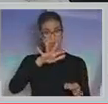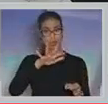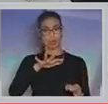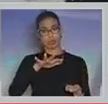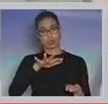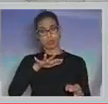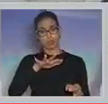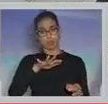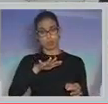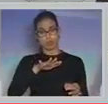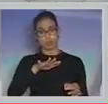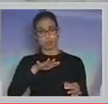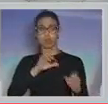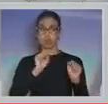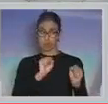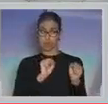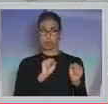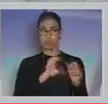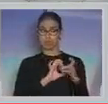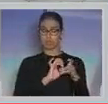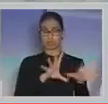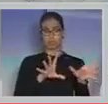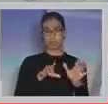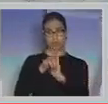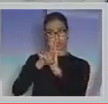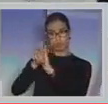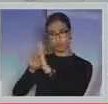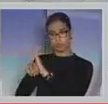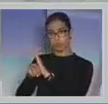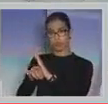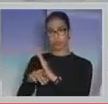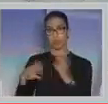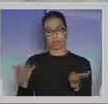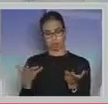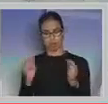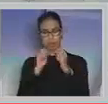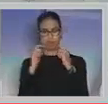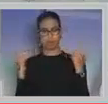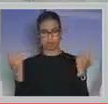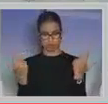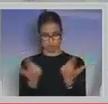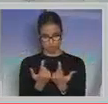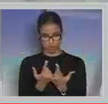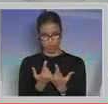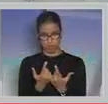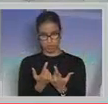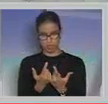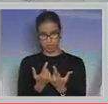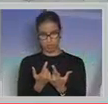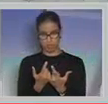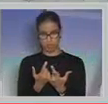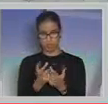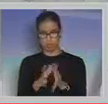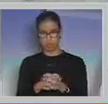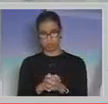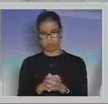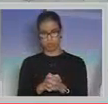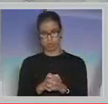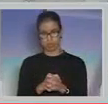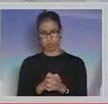jurisprudência e acho que agora eu creio que Assembleia Legislativa sair